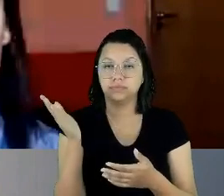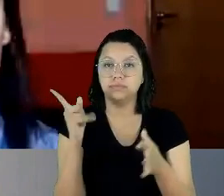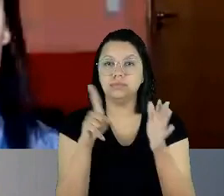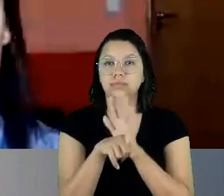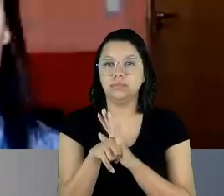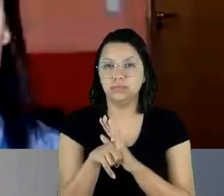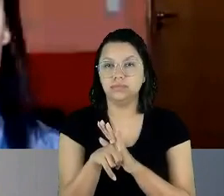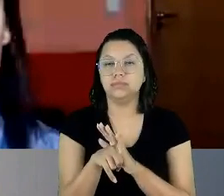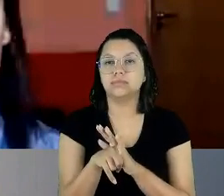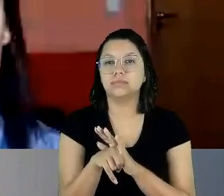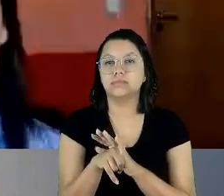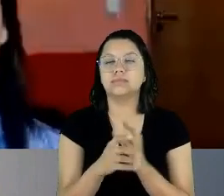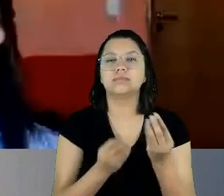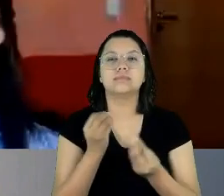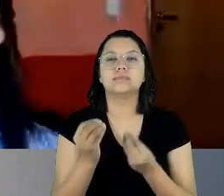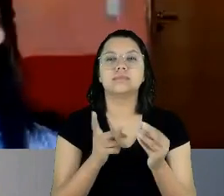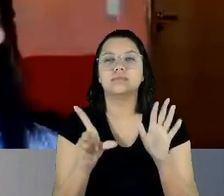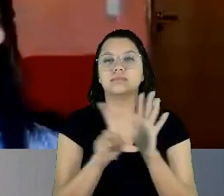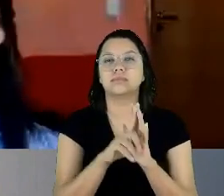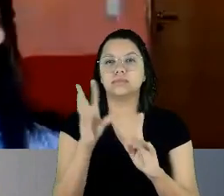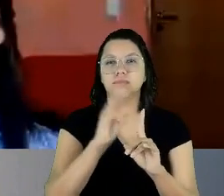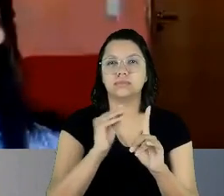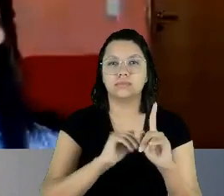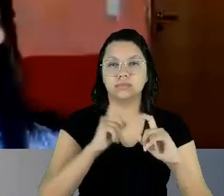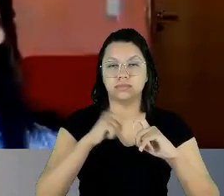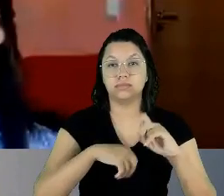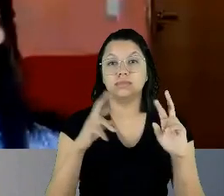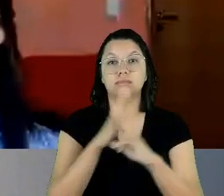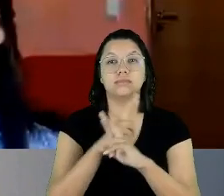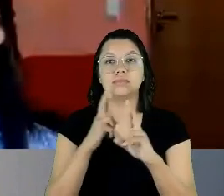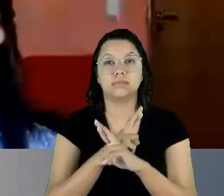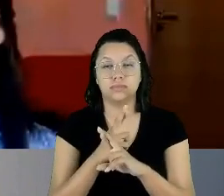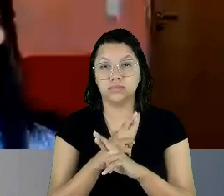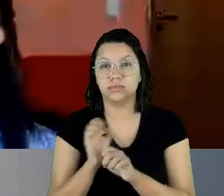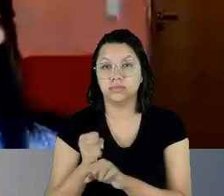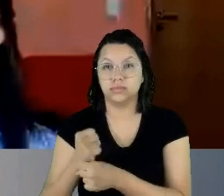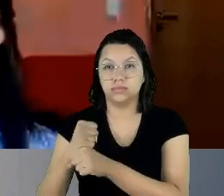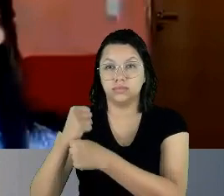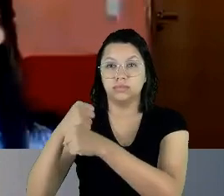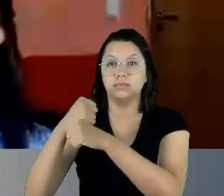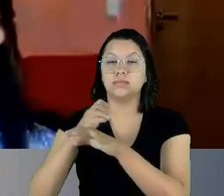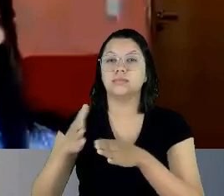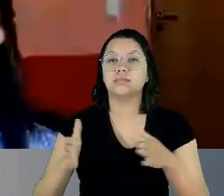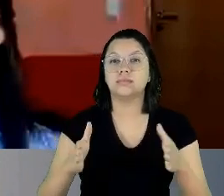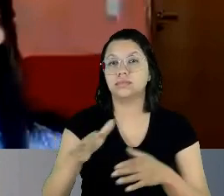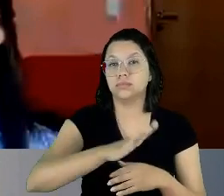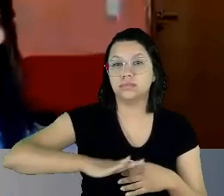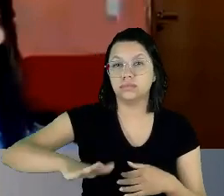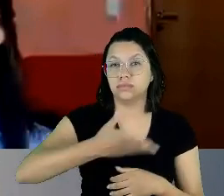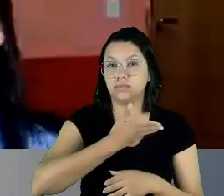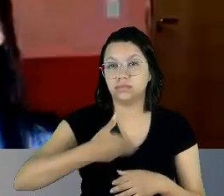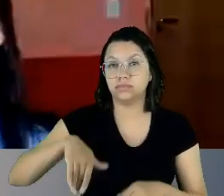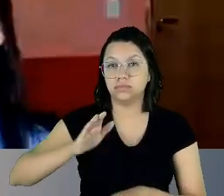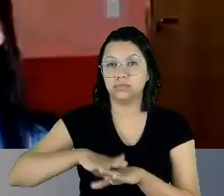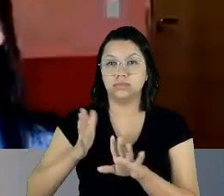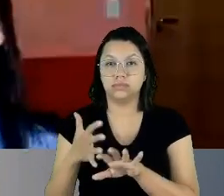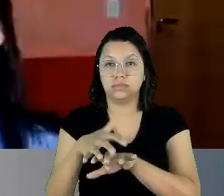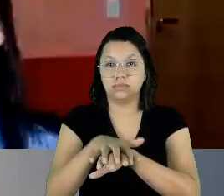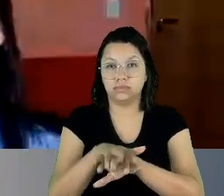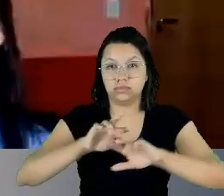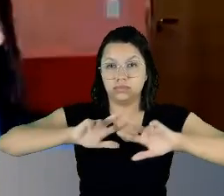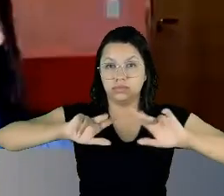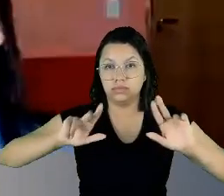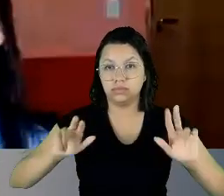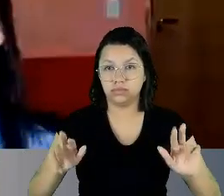vocês, uma questão, é de que maneira a lei da importunação sexual se relaciona com a construção de espaços públicos mais inclusivos